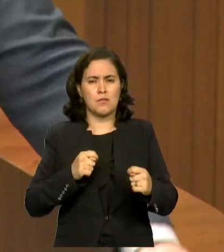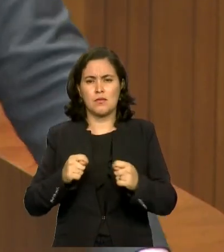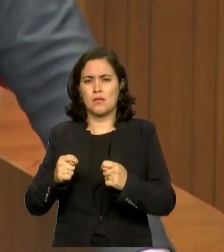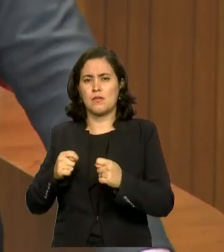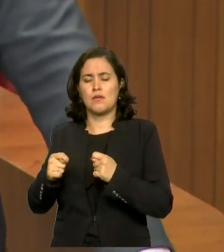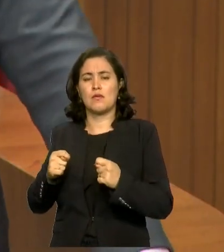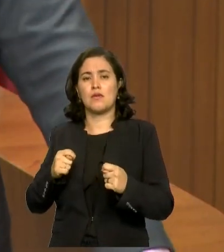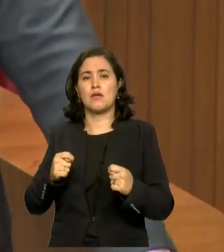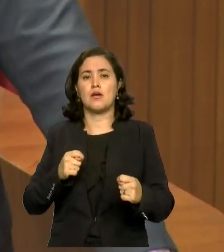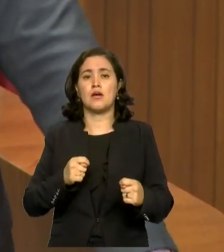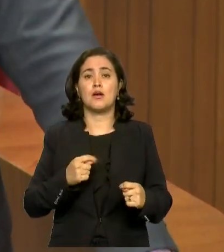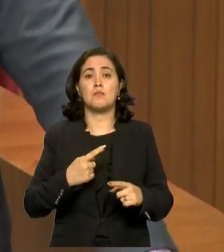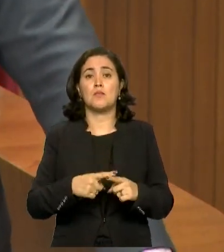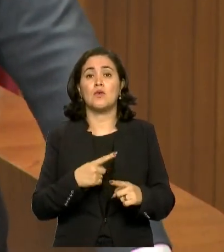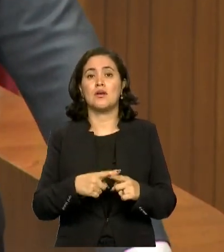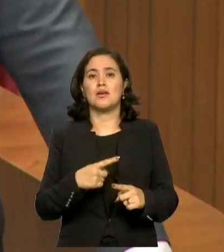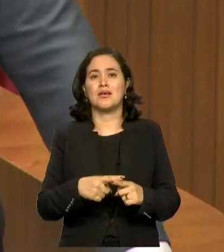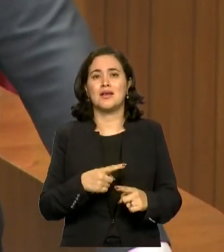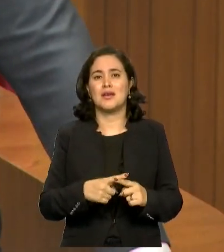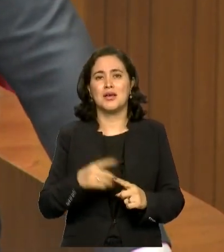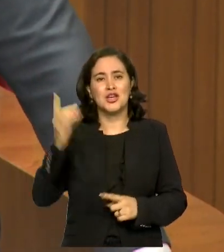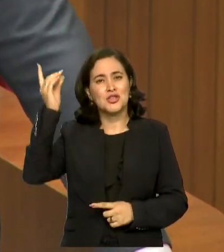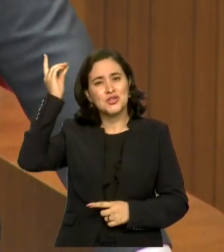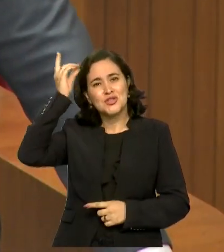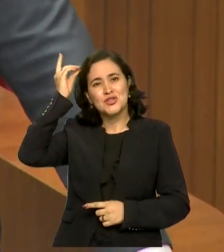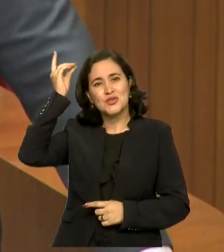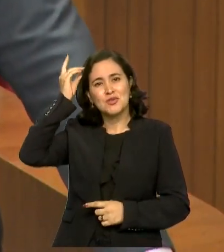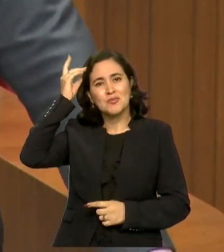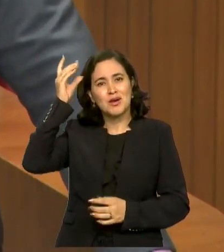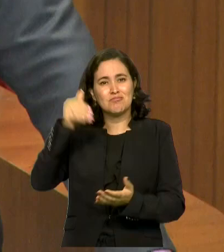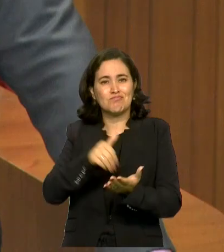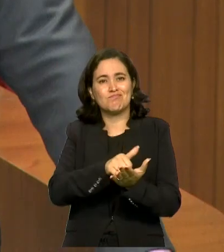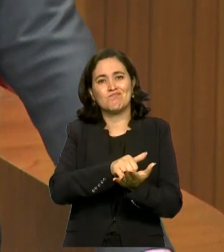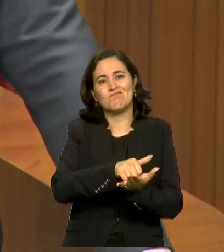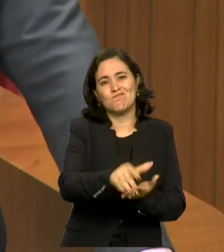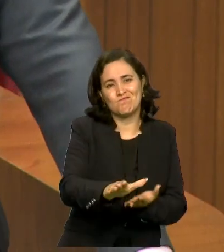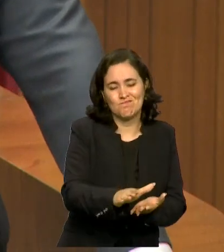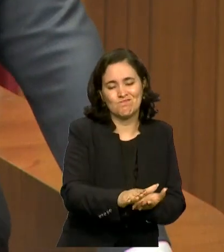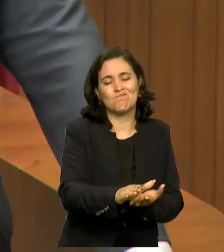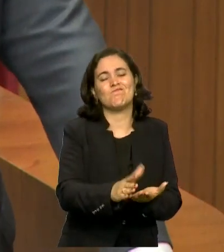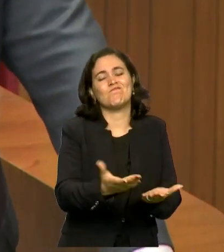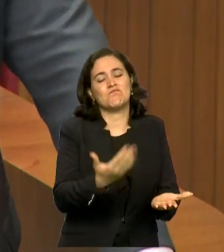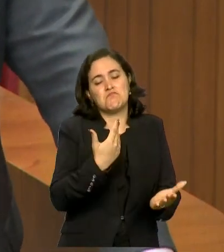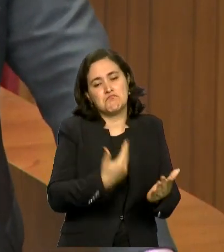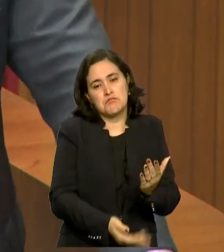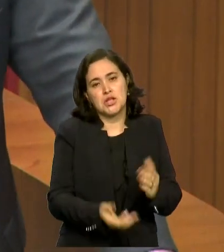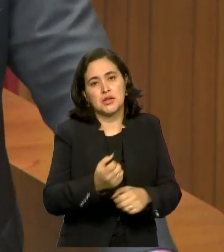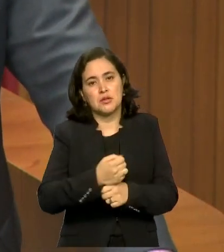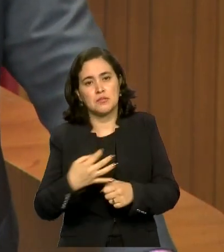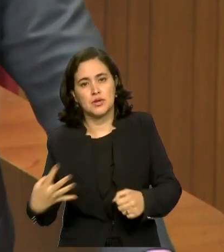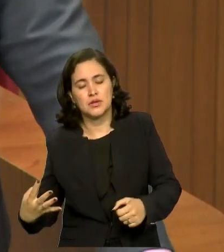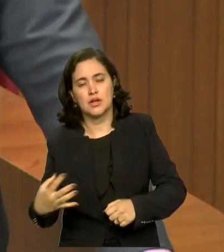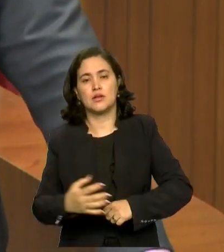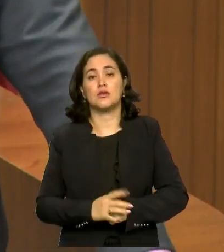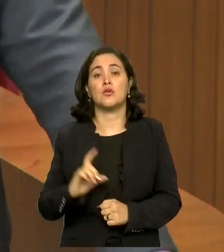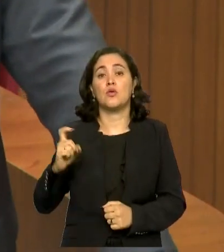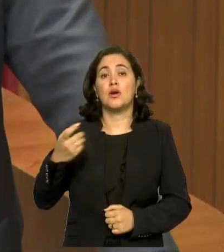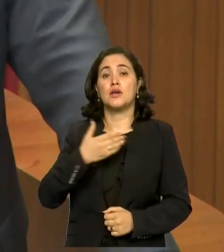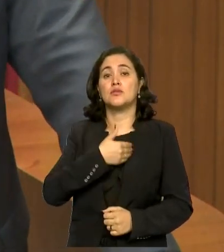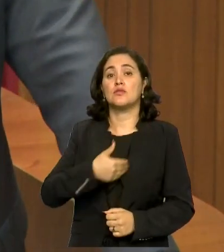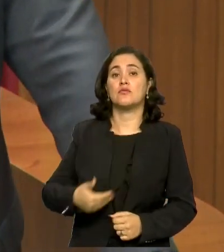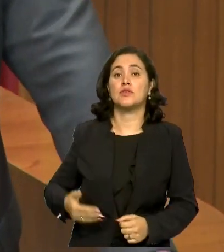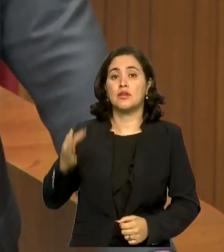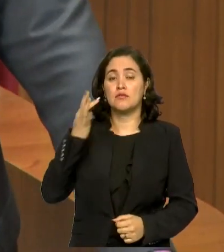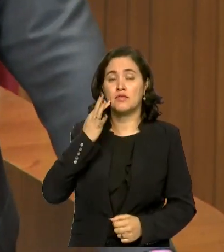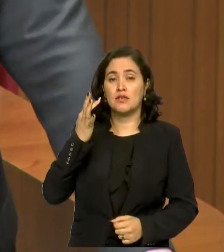o mandato da presidente Dilma. Infelizmente, o seu mandato foi tomado no ano seguinte. O nosso ex-governador Flávio Dino só teve